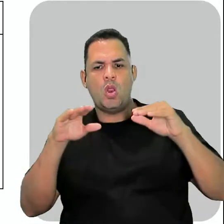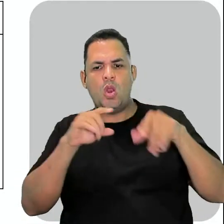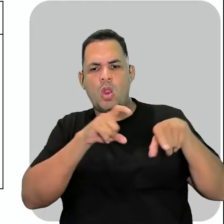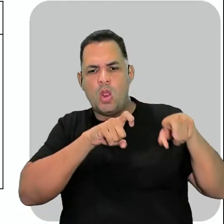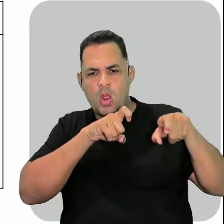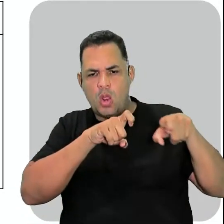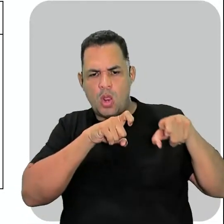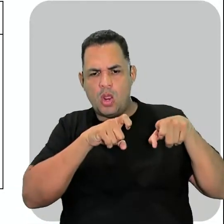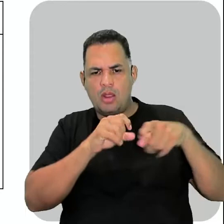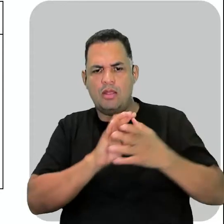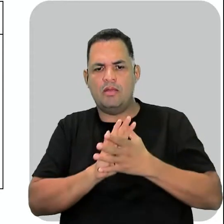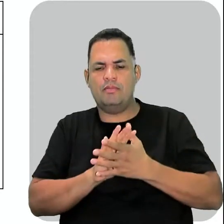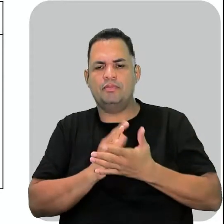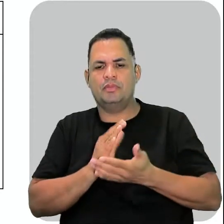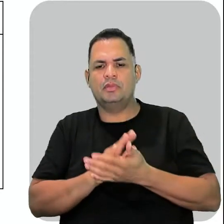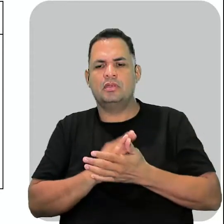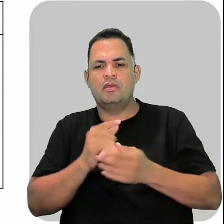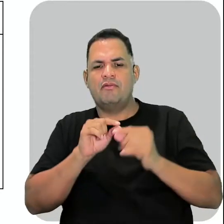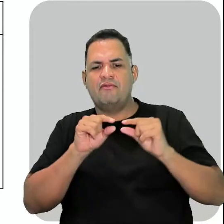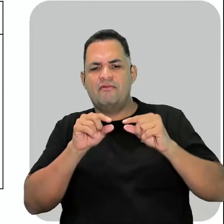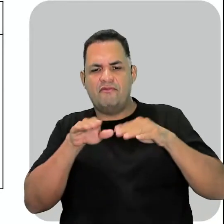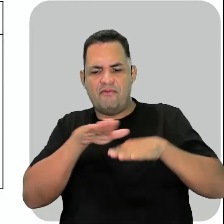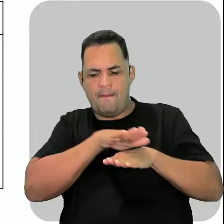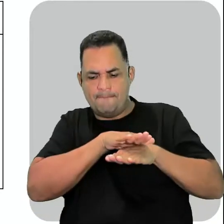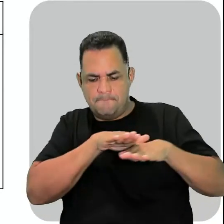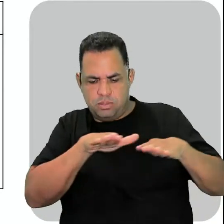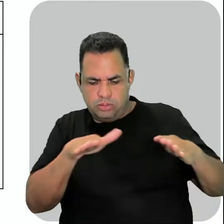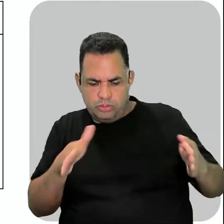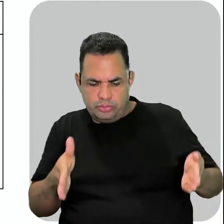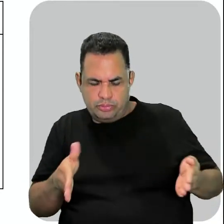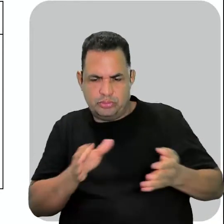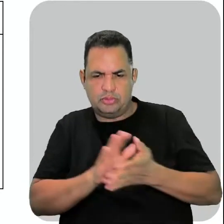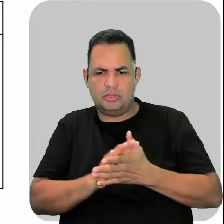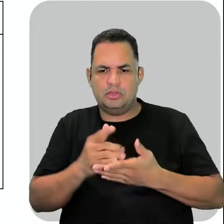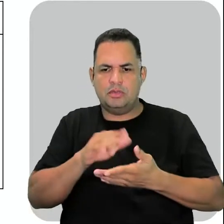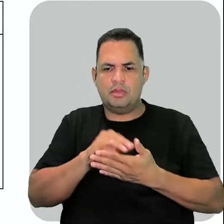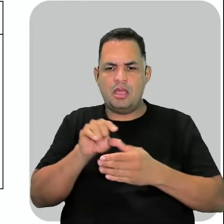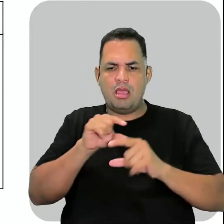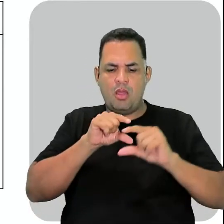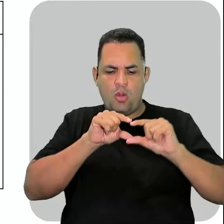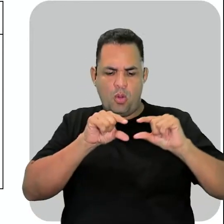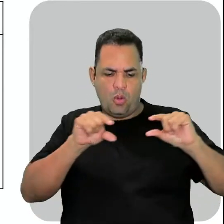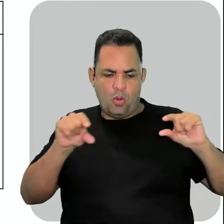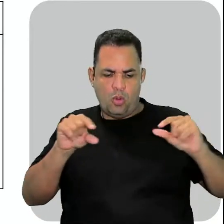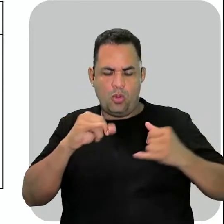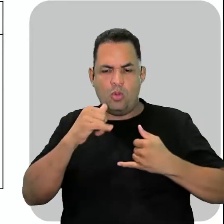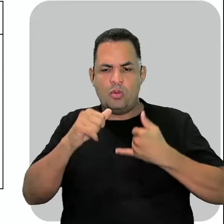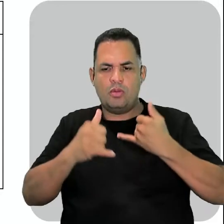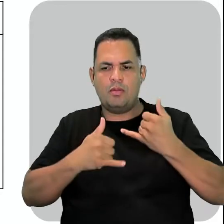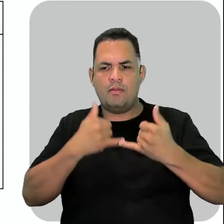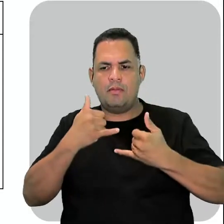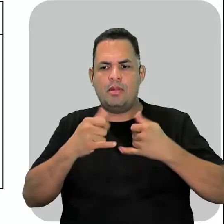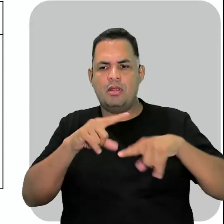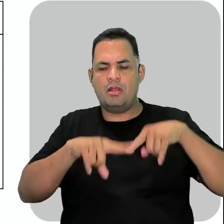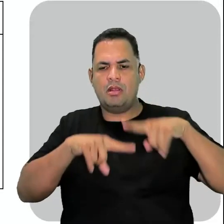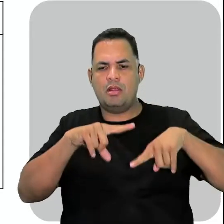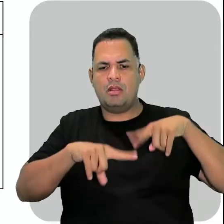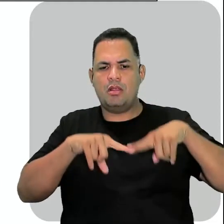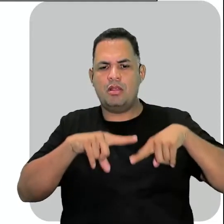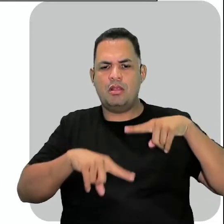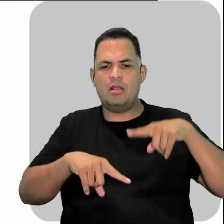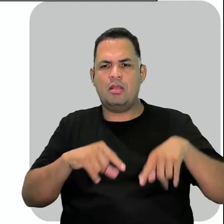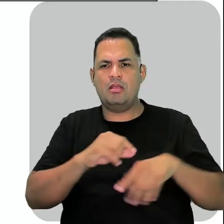filmes flexíveis para embalagem e rótulos de brinquedo. O número dele aqui é o número